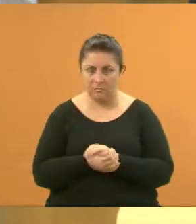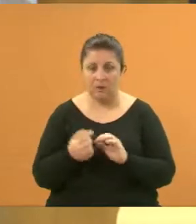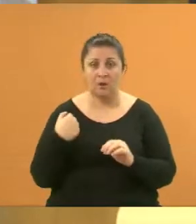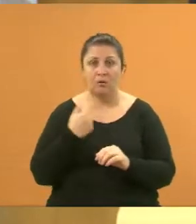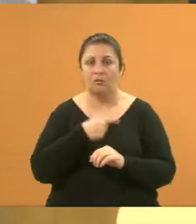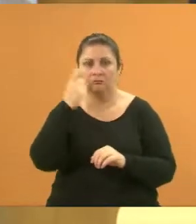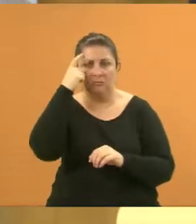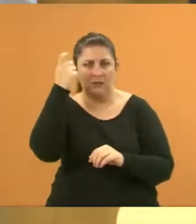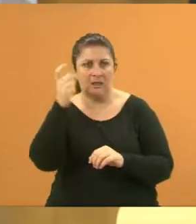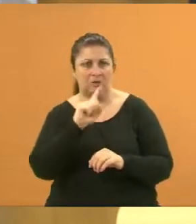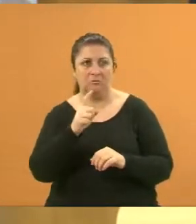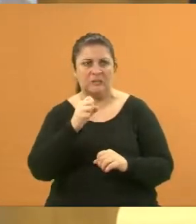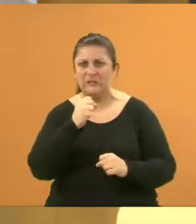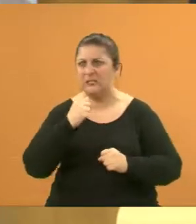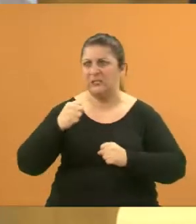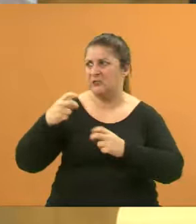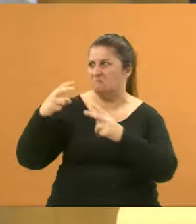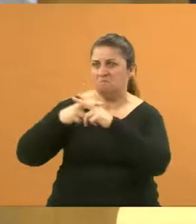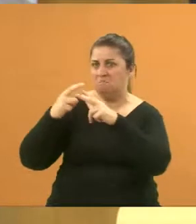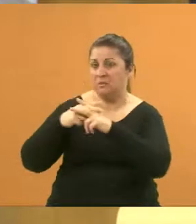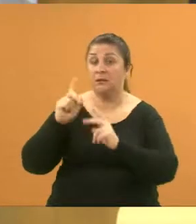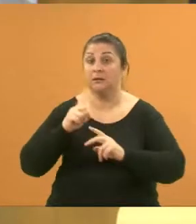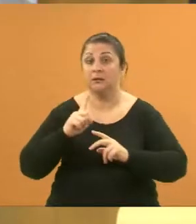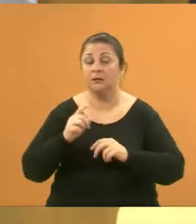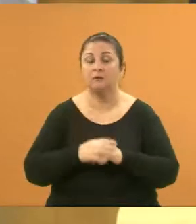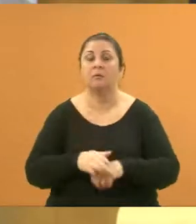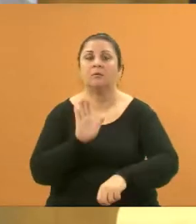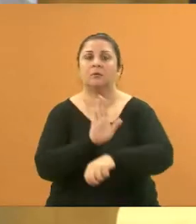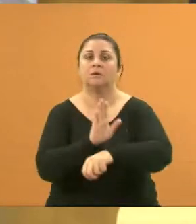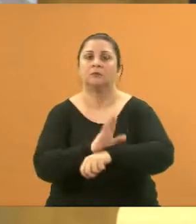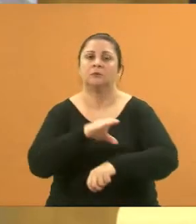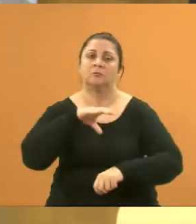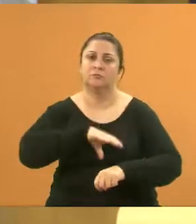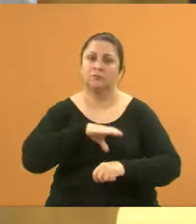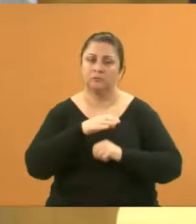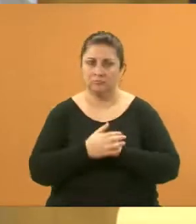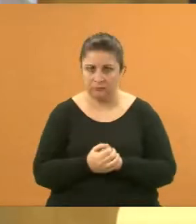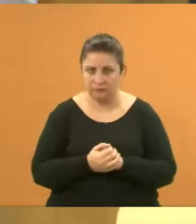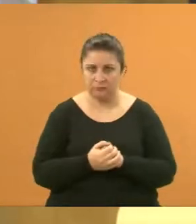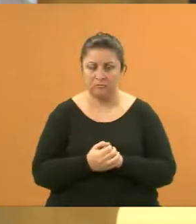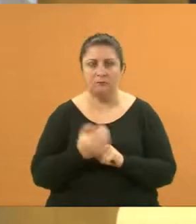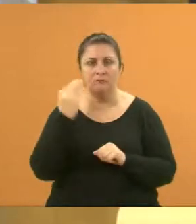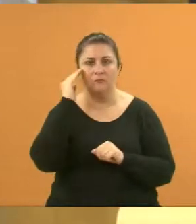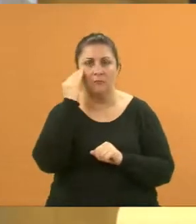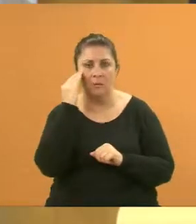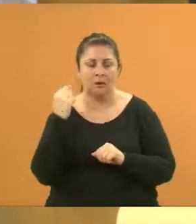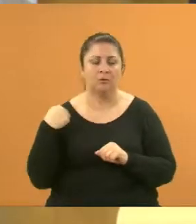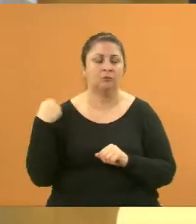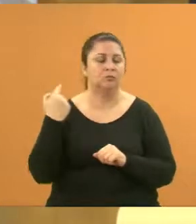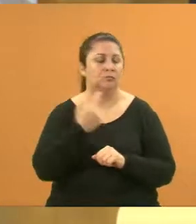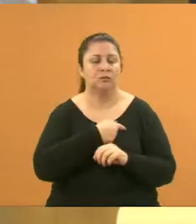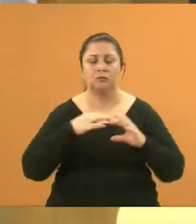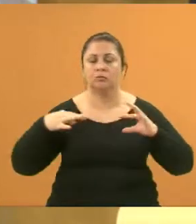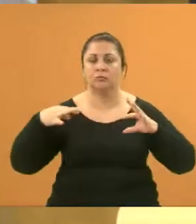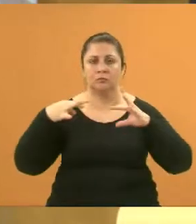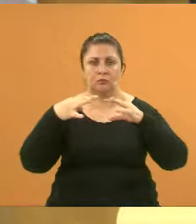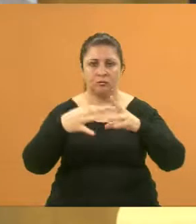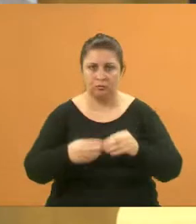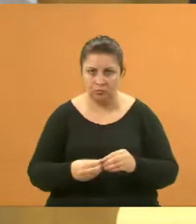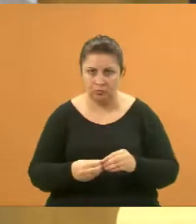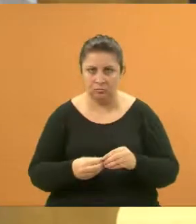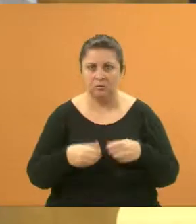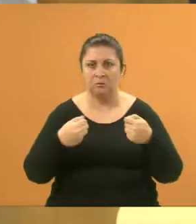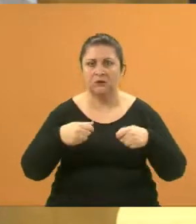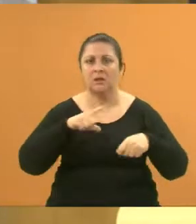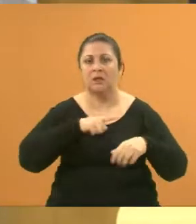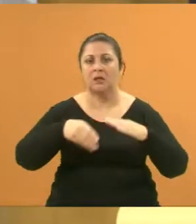aqui não é queda de braço, é uma oposição a favor da cidade, e nesse entendimento, nós todos assinando essa emenda,